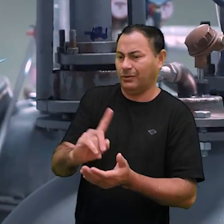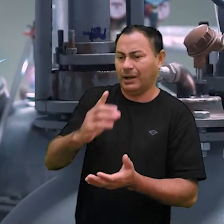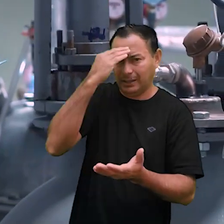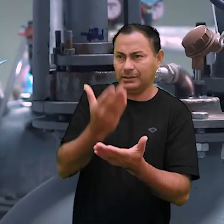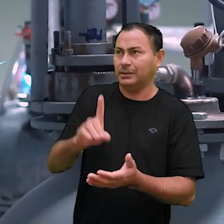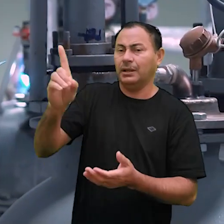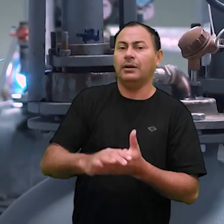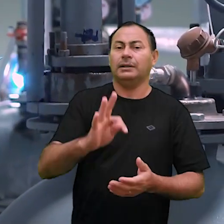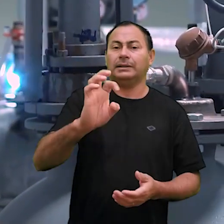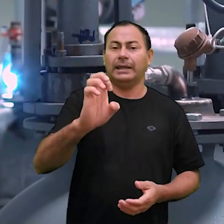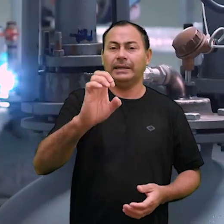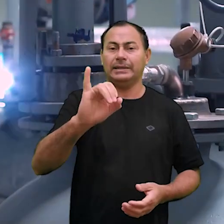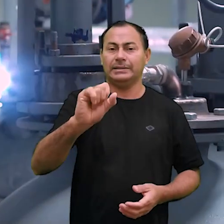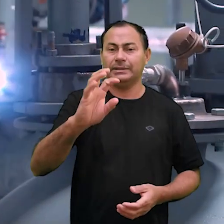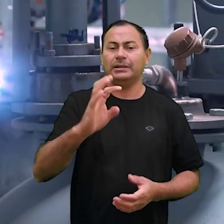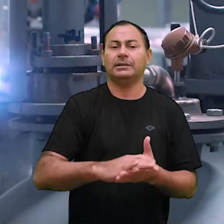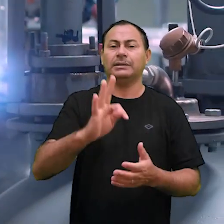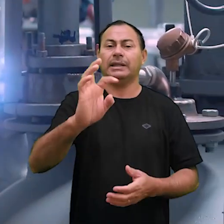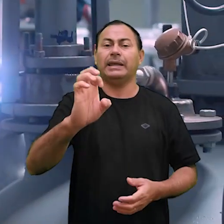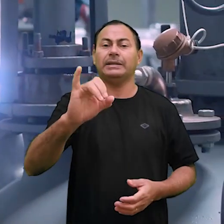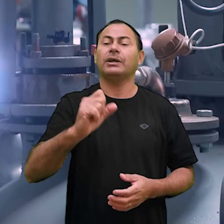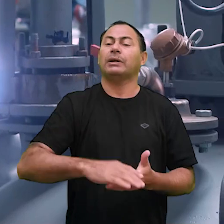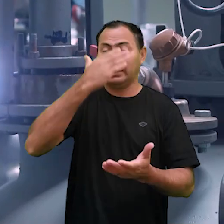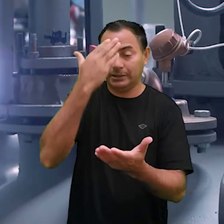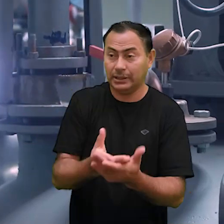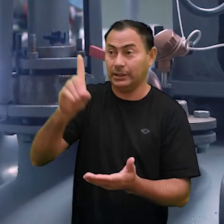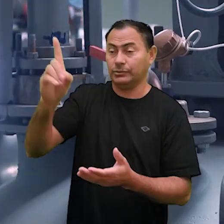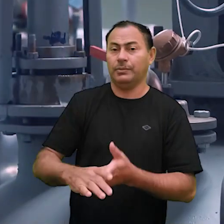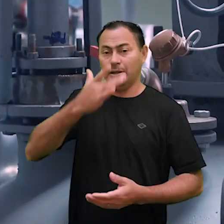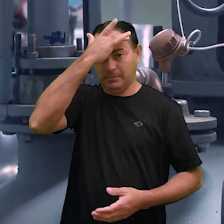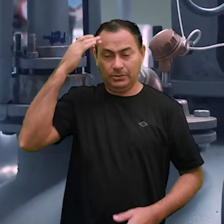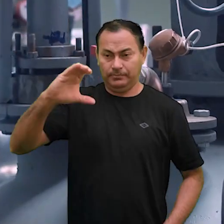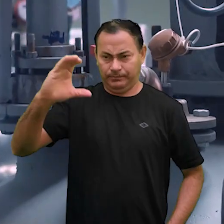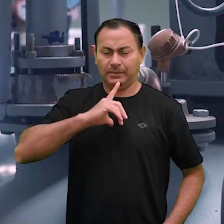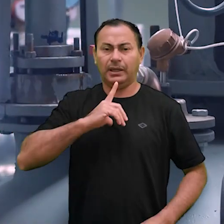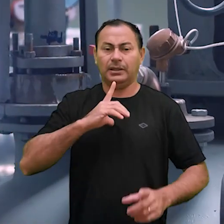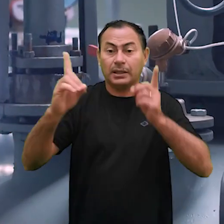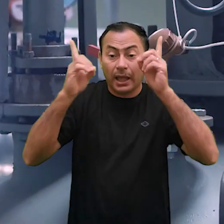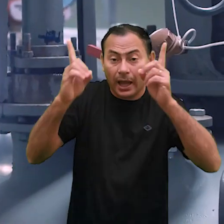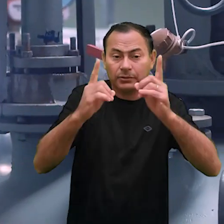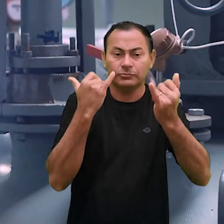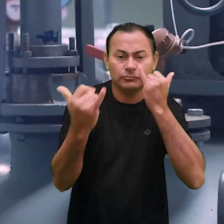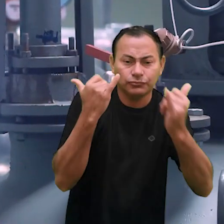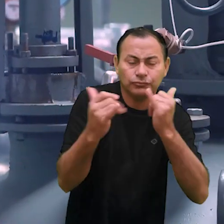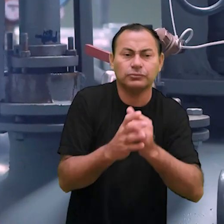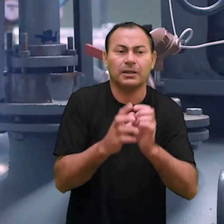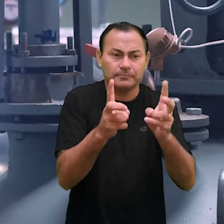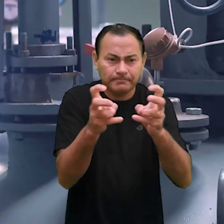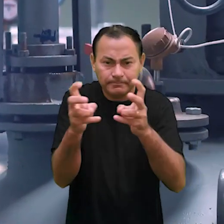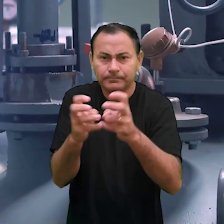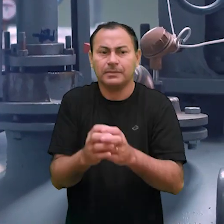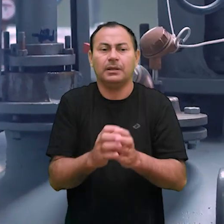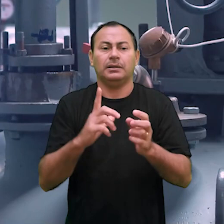teísta quando é cientista. Teísta é aquele que acredita em Deus. Os cientistas lidam com dados ou